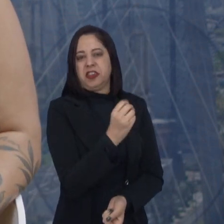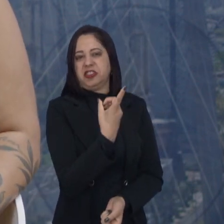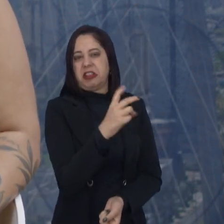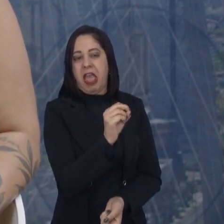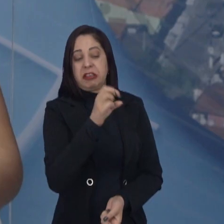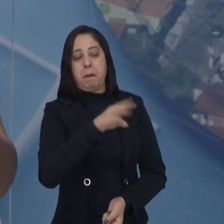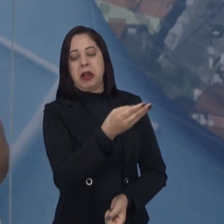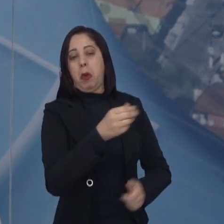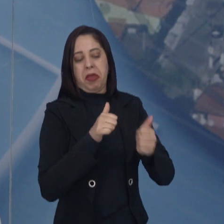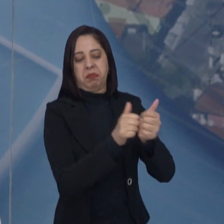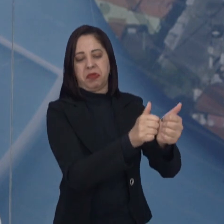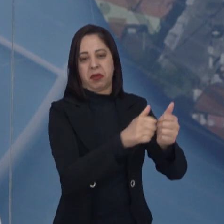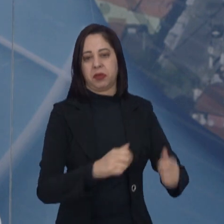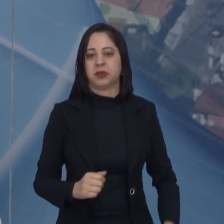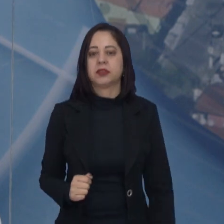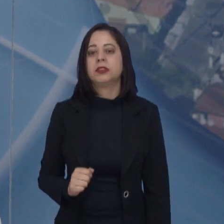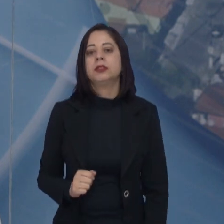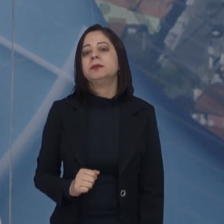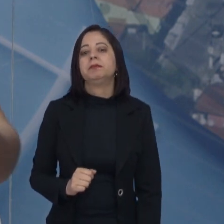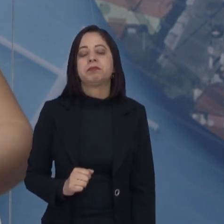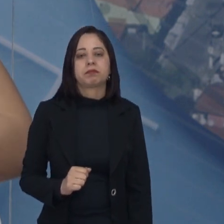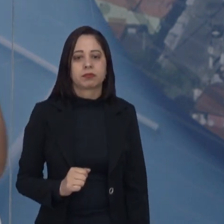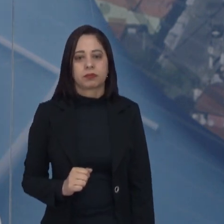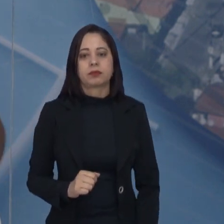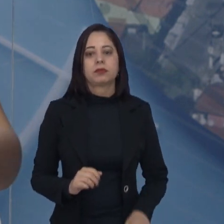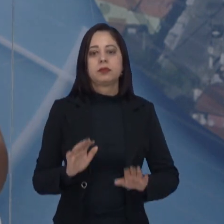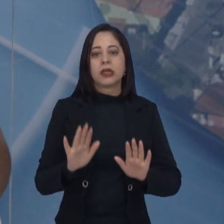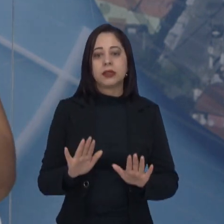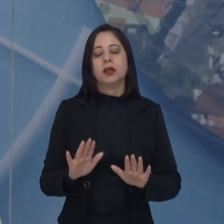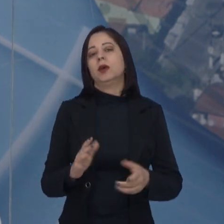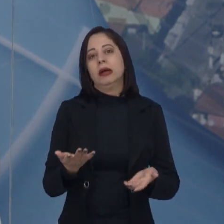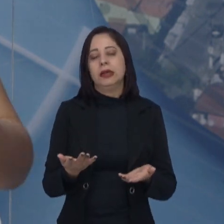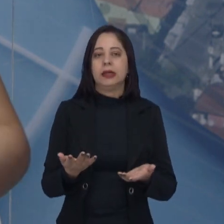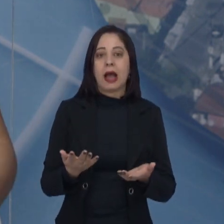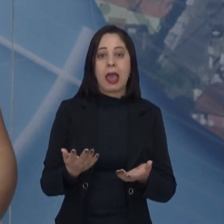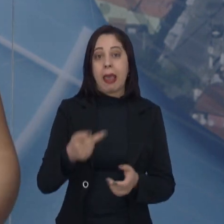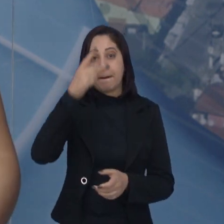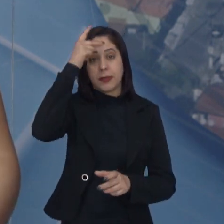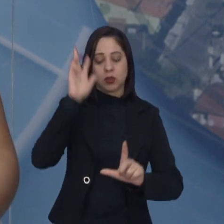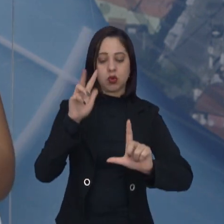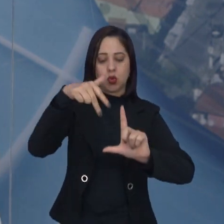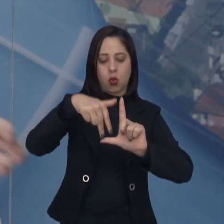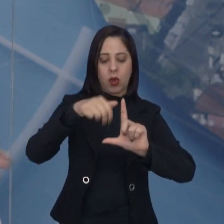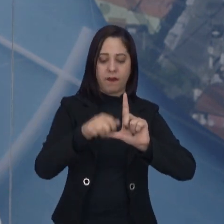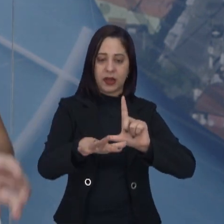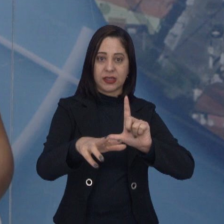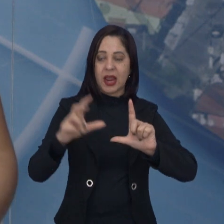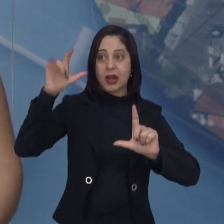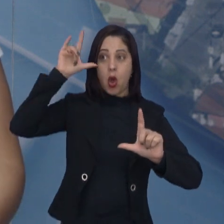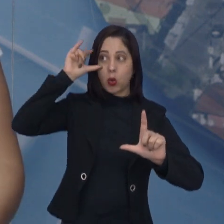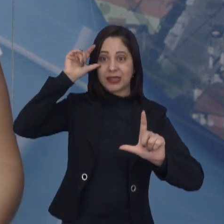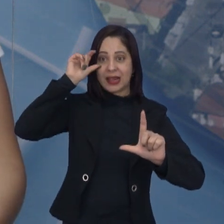seguidores. Uhum. E aí, para a pessoa ela começar a ser monetizada também, aí isso daí é um processo, como que